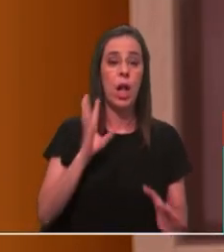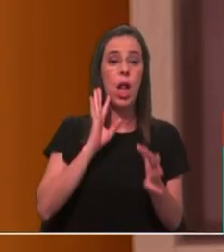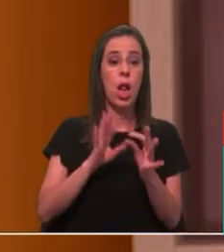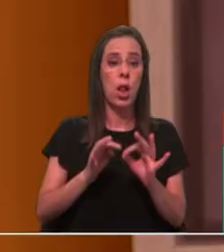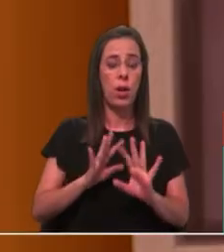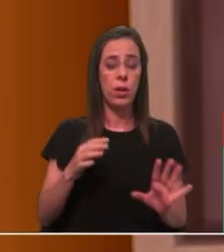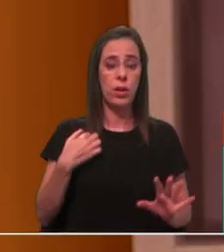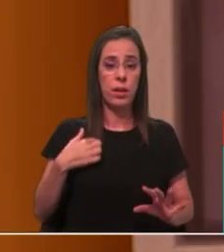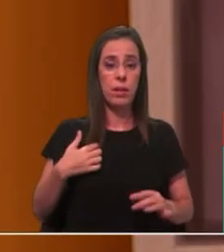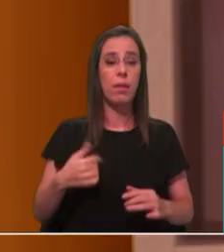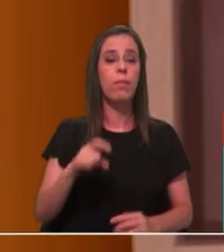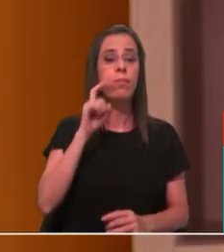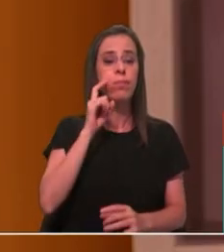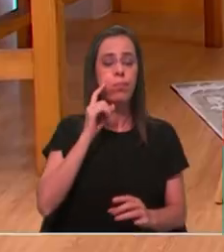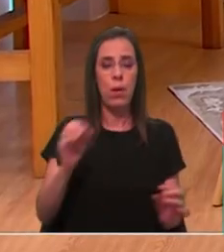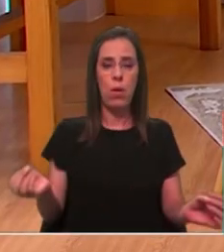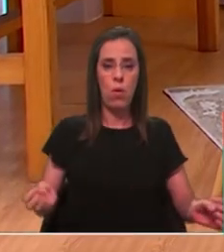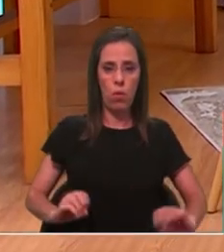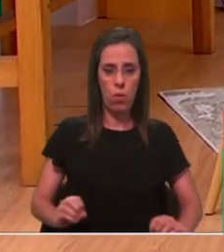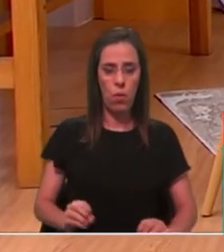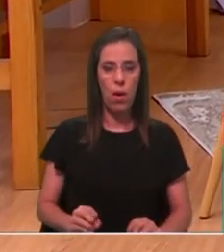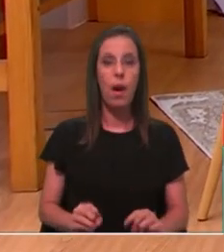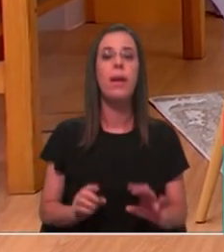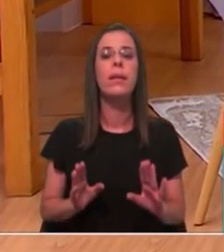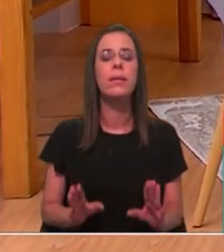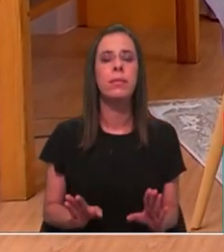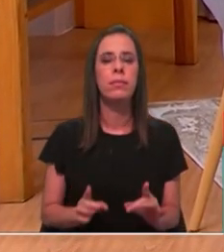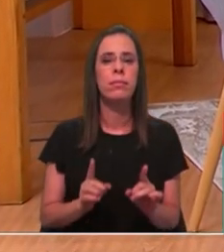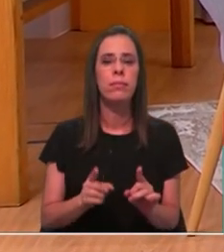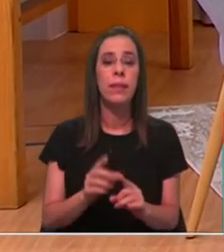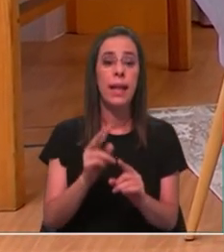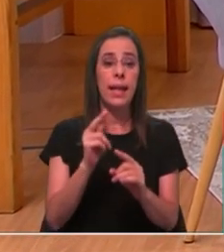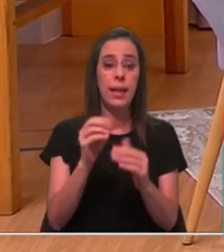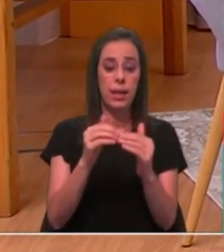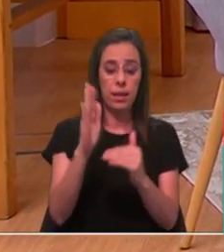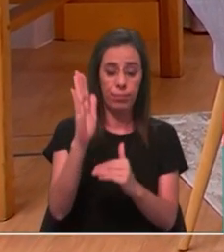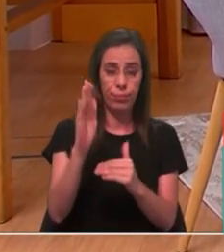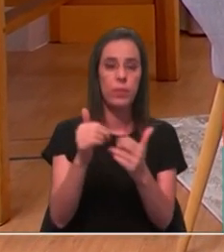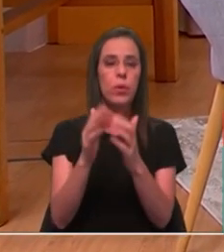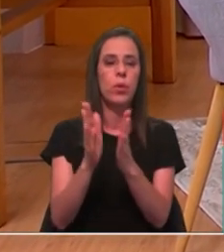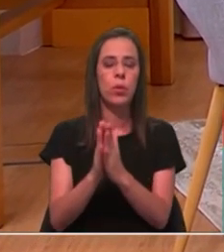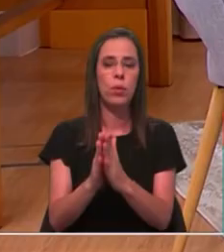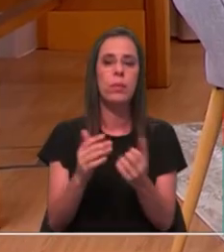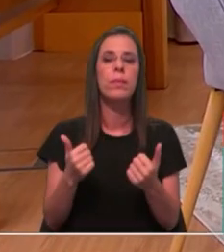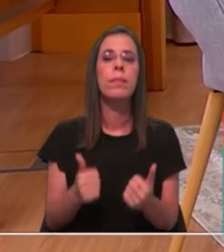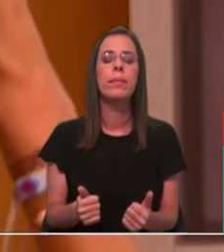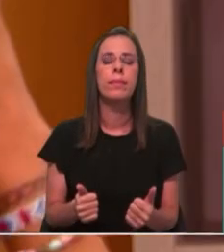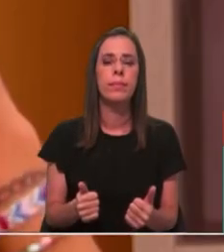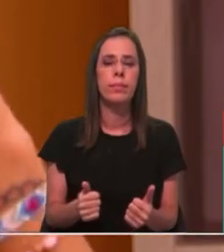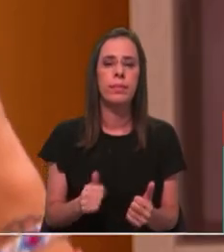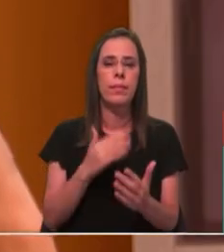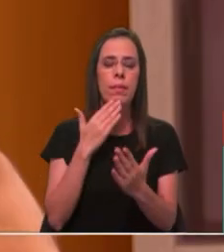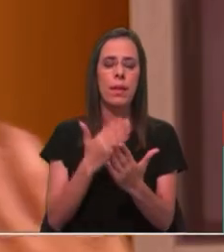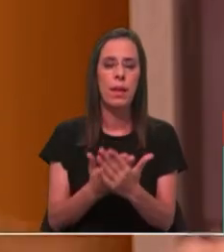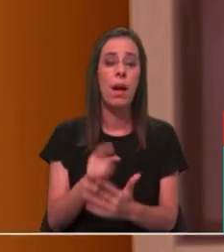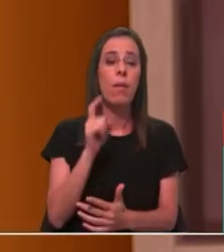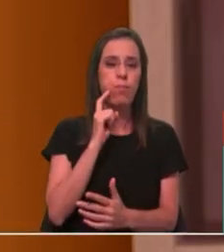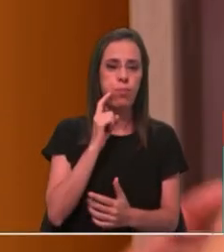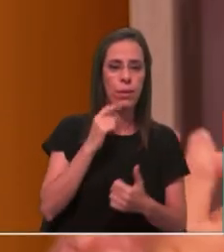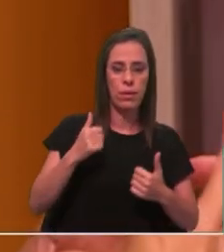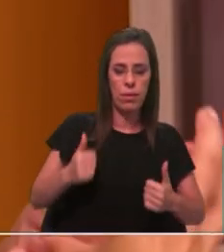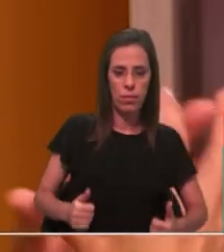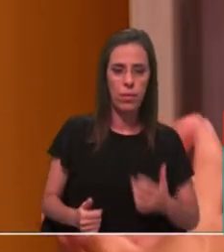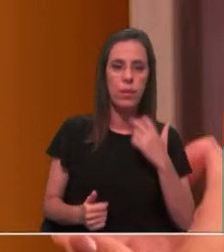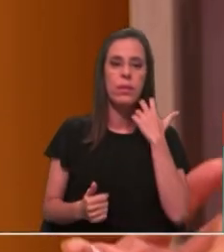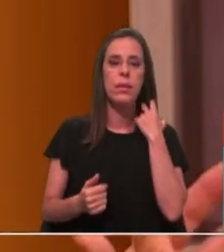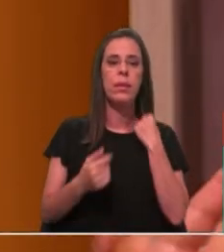não vamos estar devidamente protegidos. Agora, a partir de 30, todos os protetores solares são bons e vão oferecer-nos uma boa proteção.